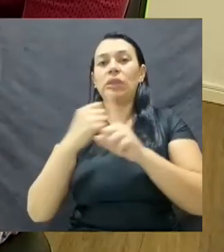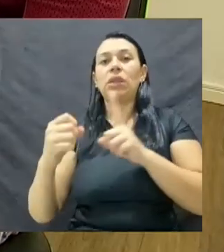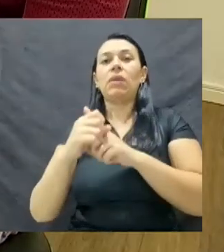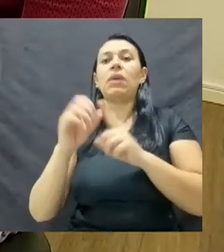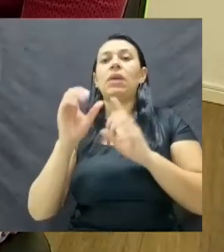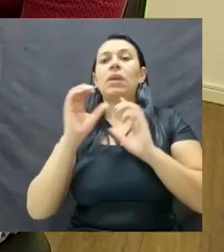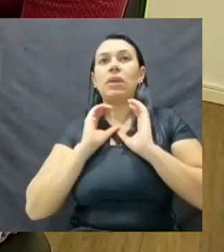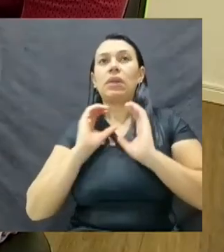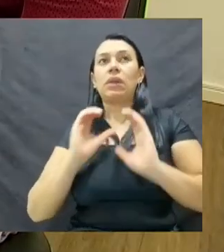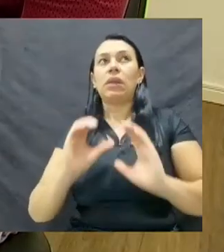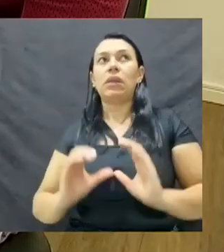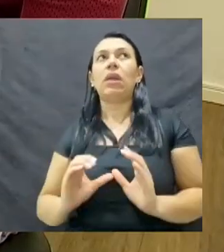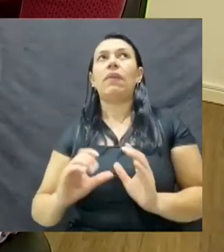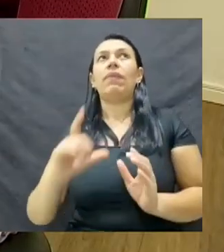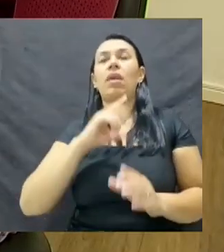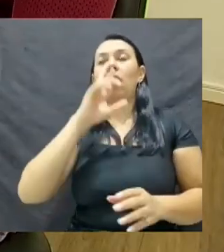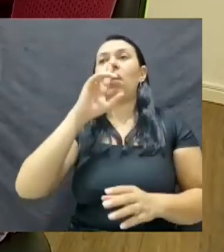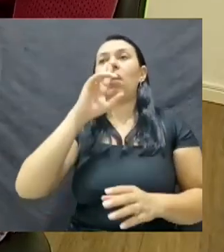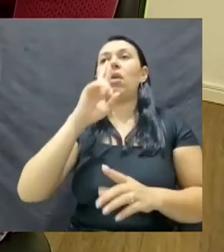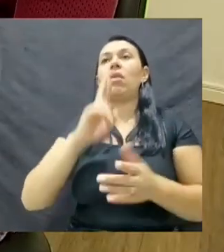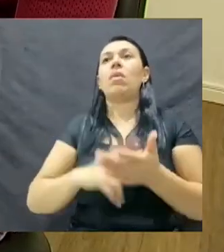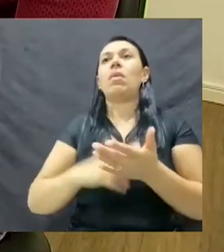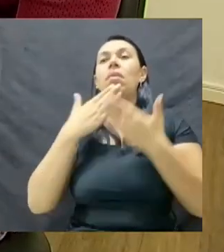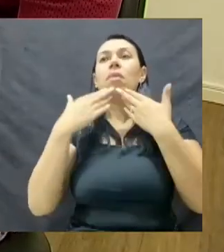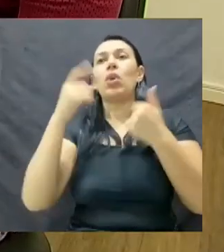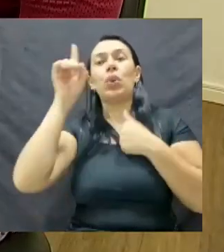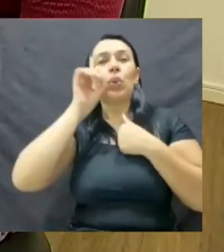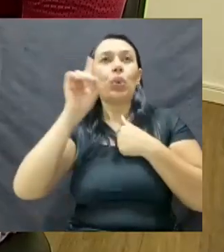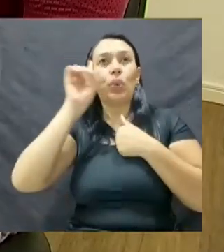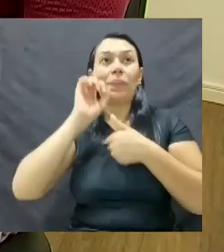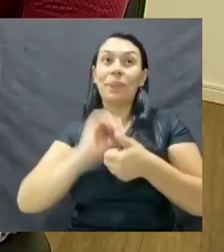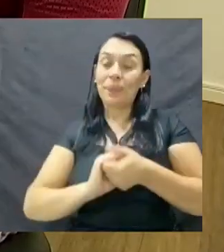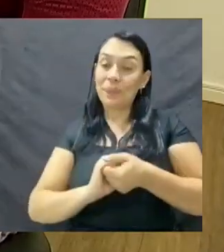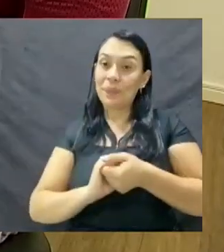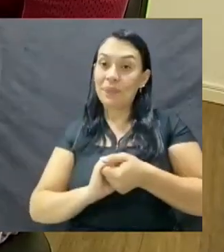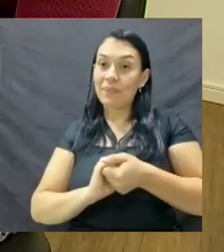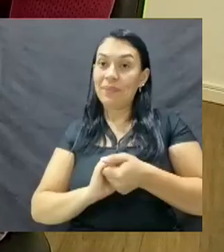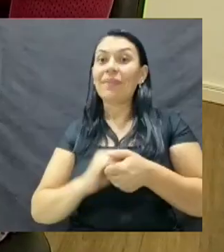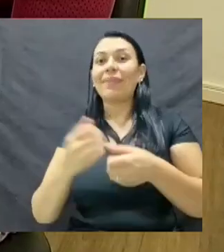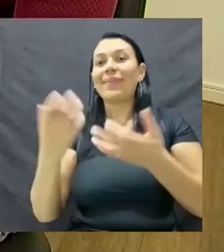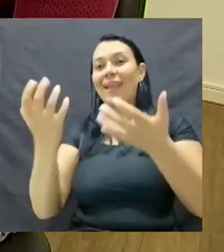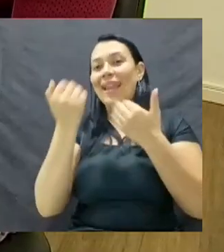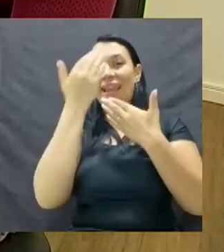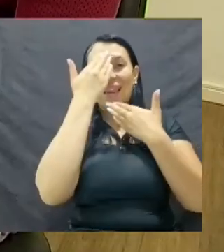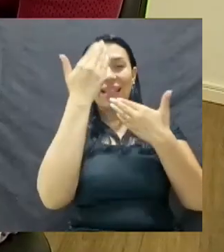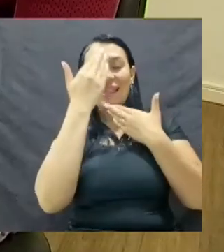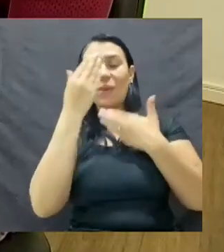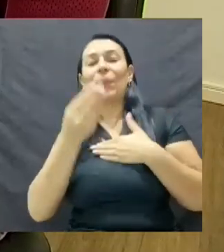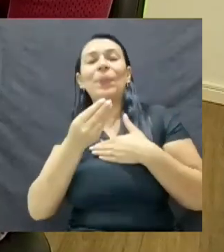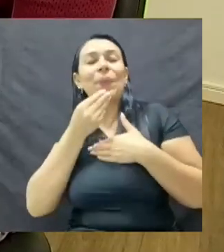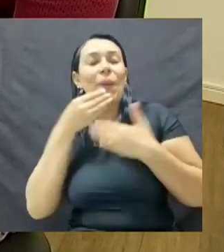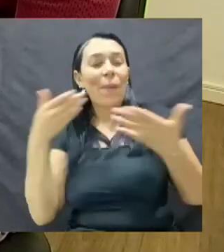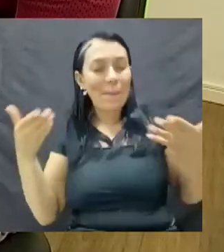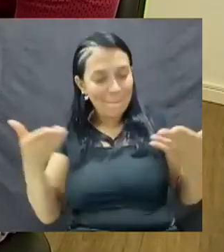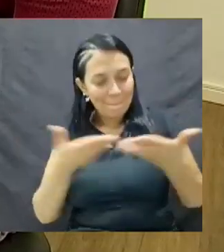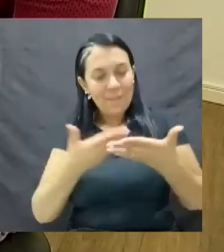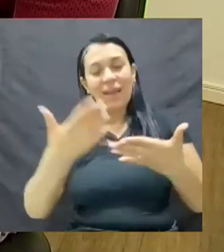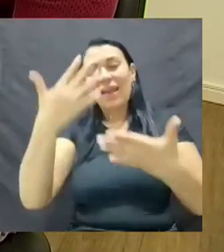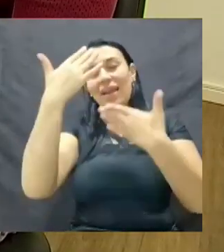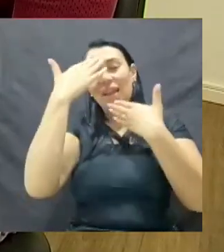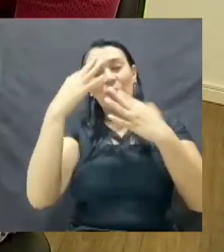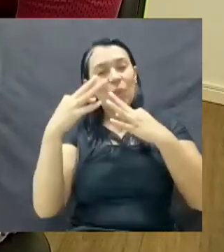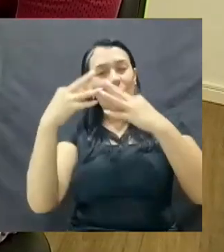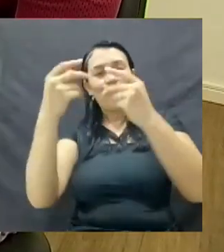resultado melhor aí no seu dia a dia. Rafa, queria agradecer a oportunidade, agradecer a todos, aos servidores aqui da